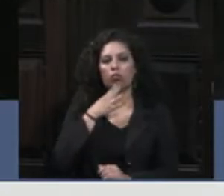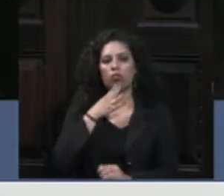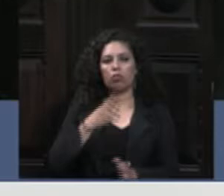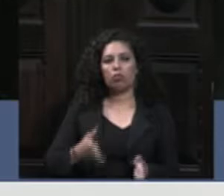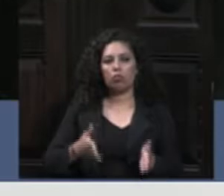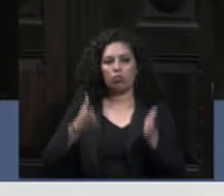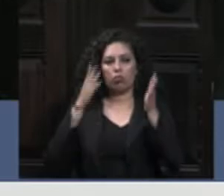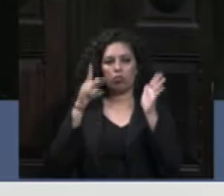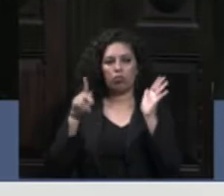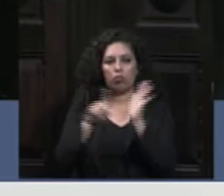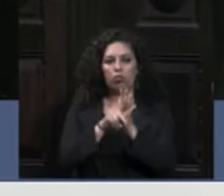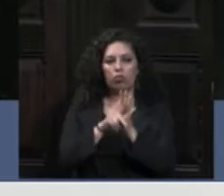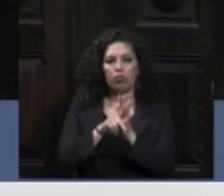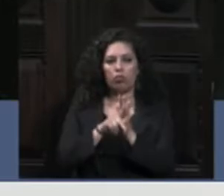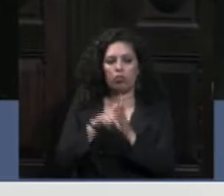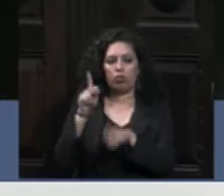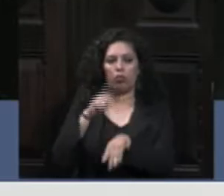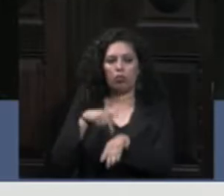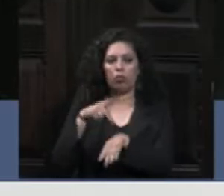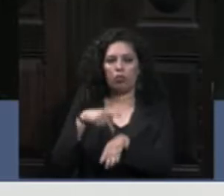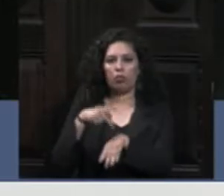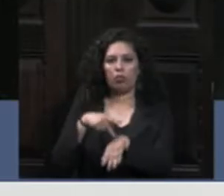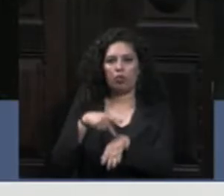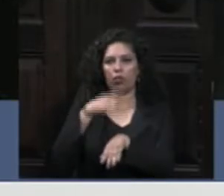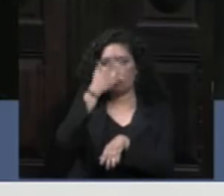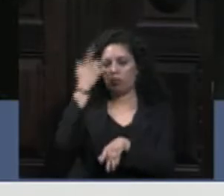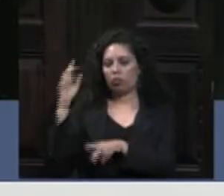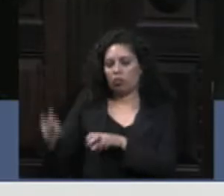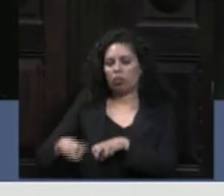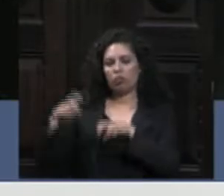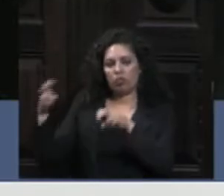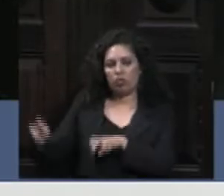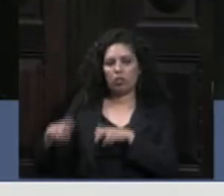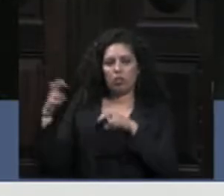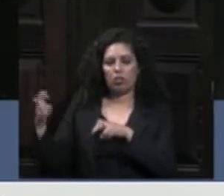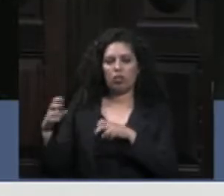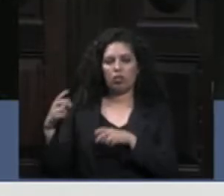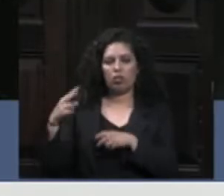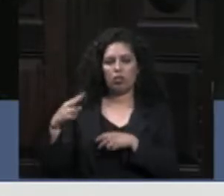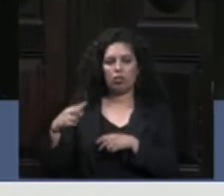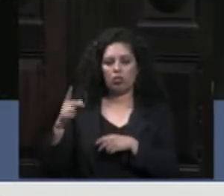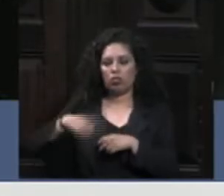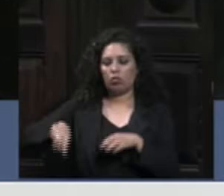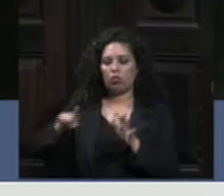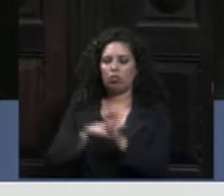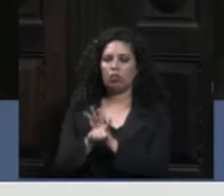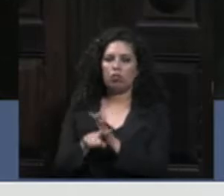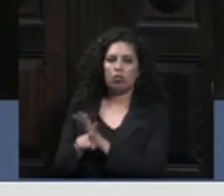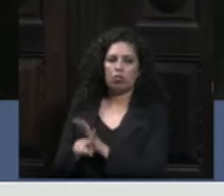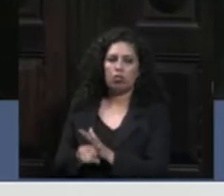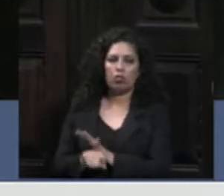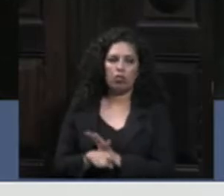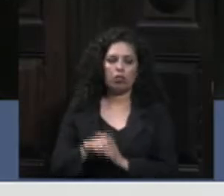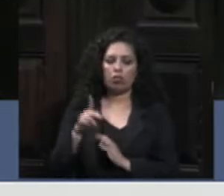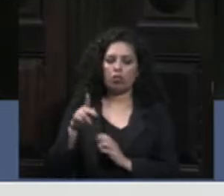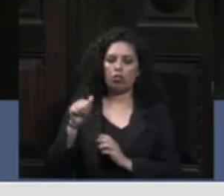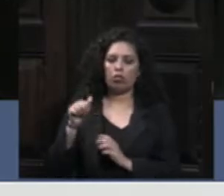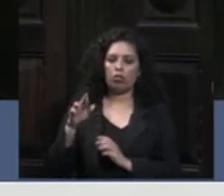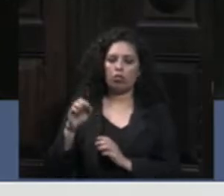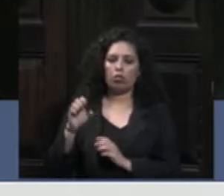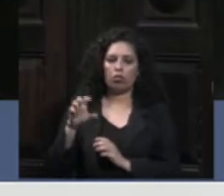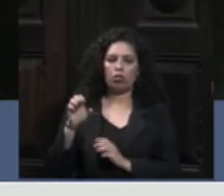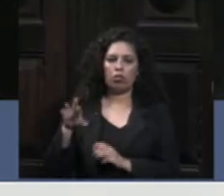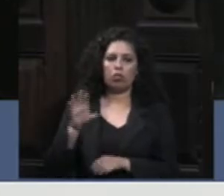Pedra dos Agricultores. Sem análise de mérito, senhor presidente, o parecer é